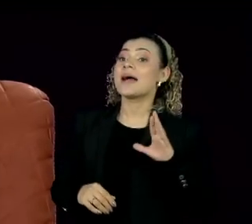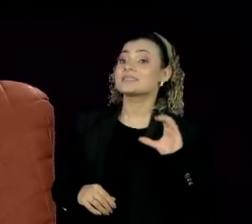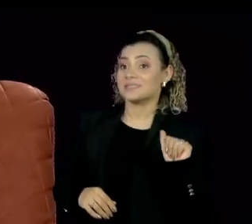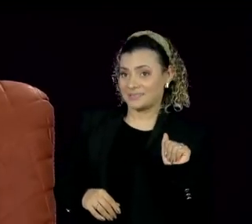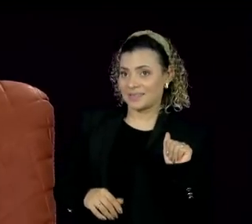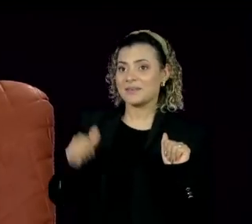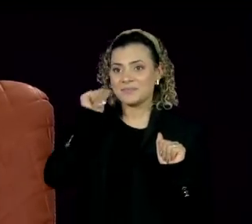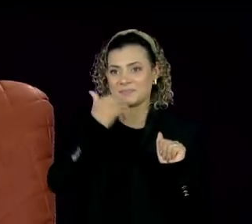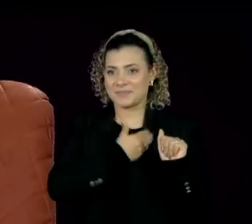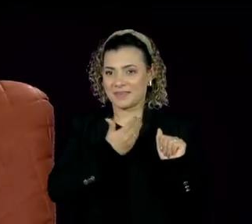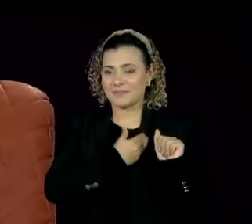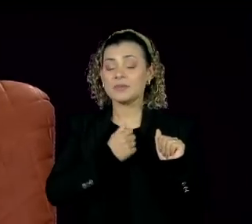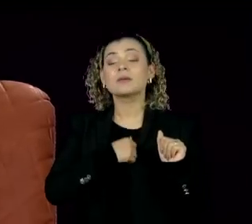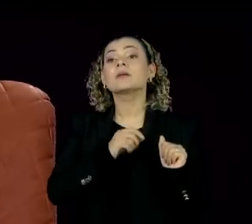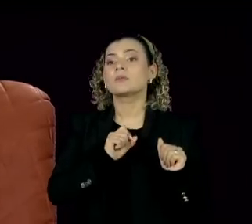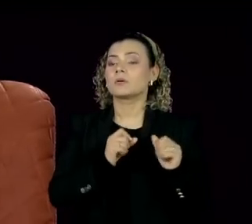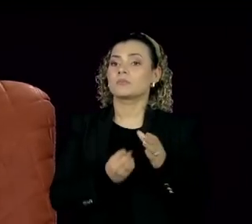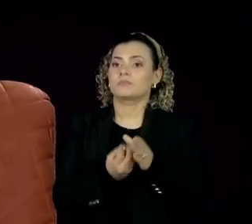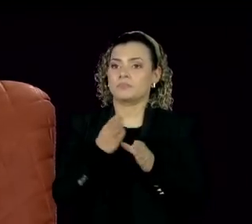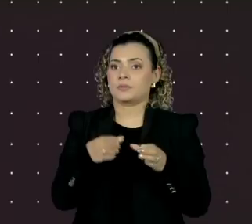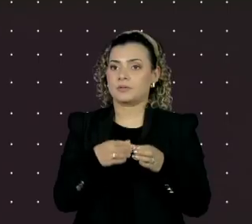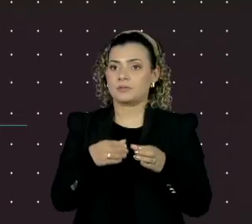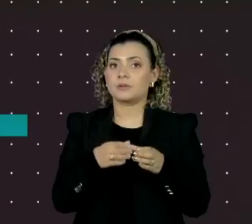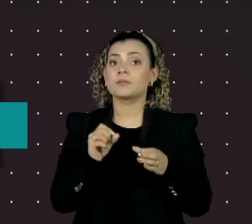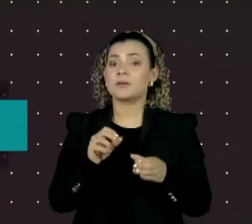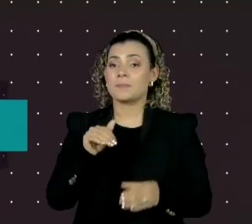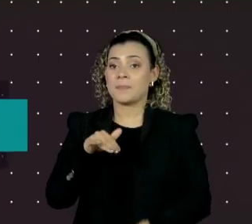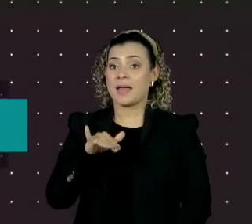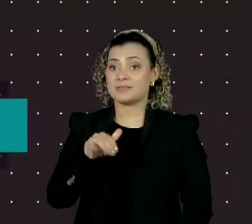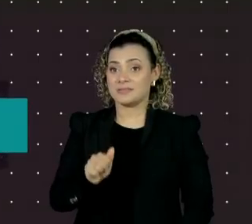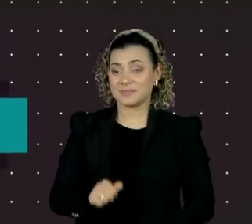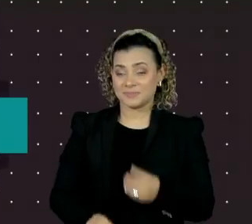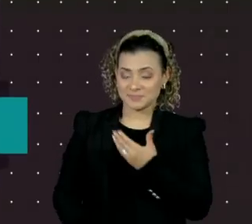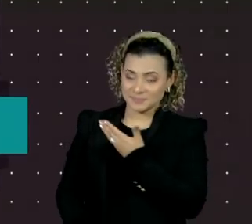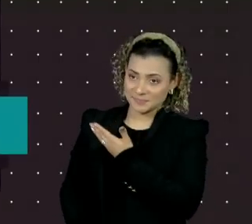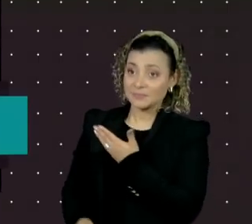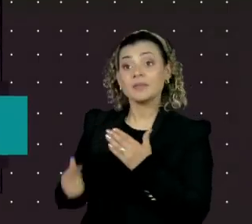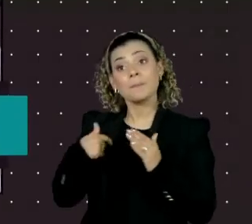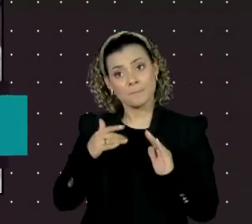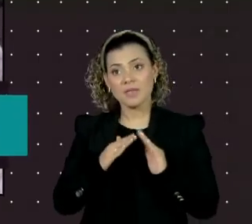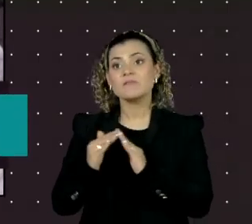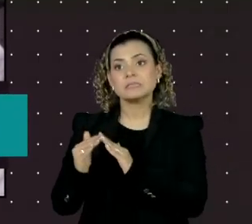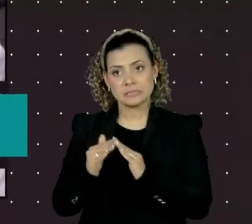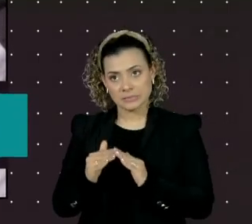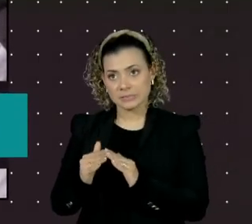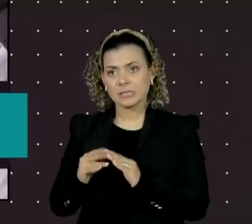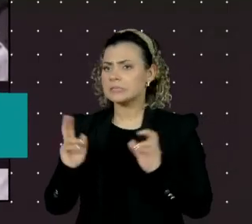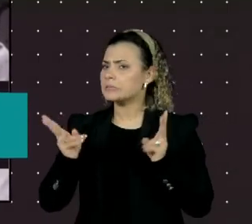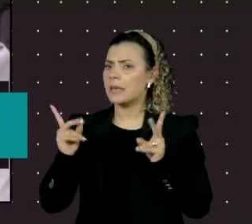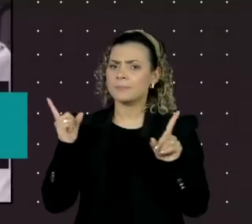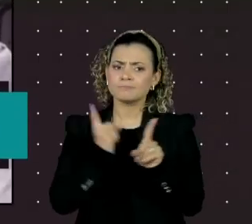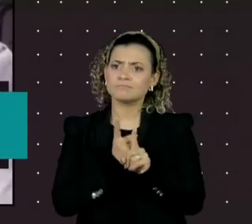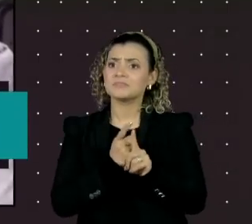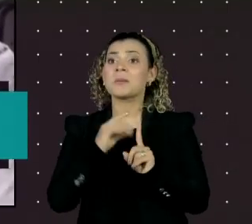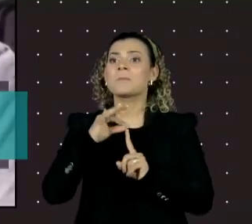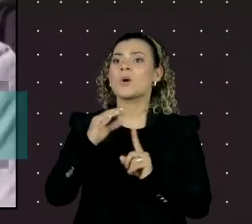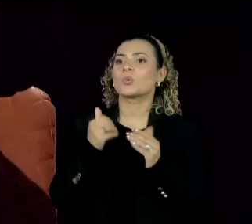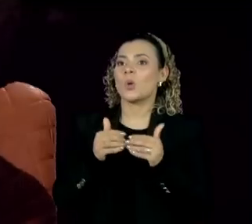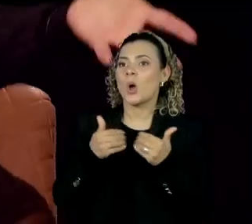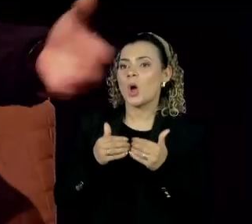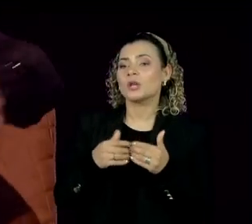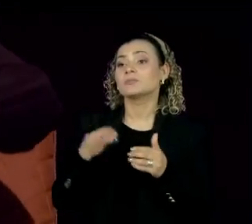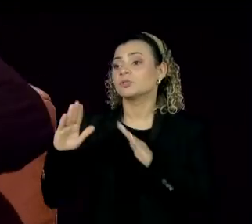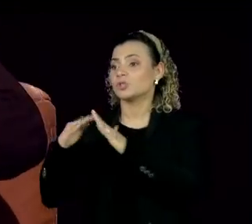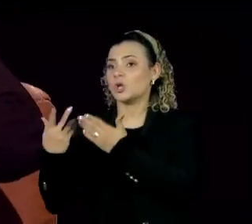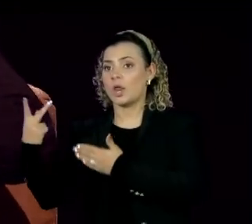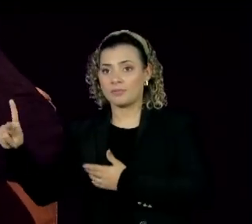Blitz, na formação original da Blitz, Bulcão. a Márcia Bulcão, ela era minha vizinha A gente se encontrava sempre no ponto de ônibus, ela ia para a